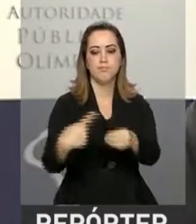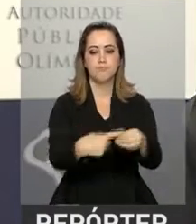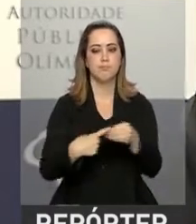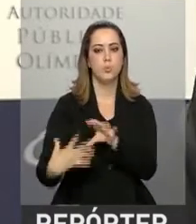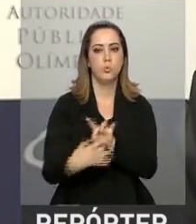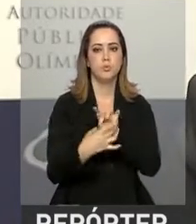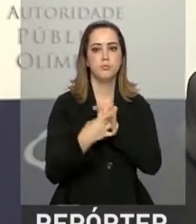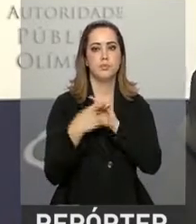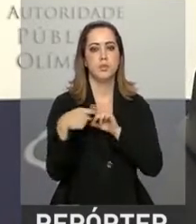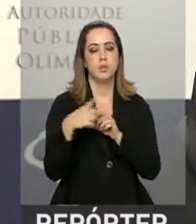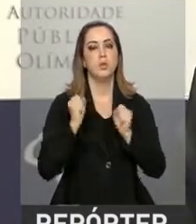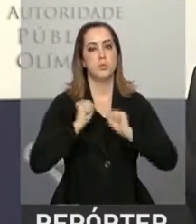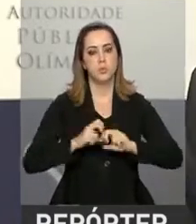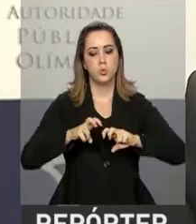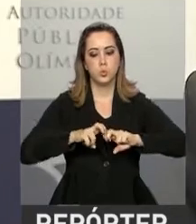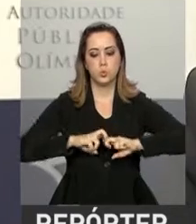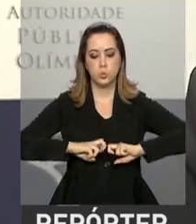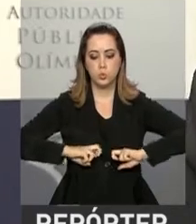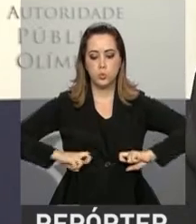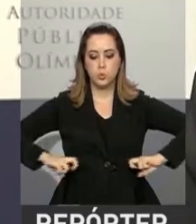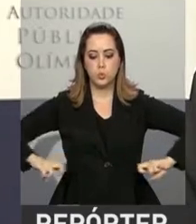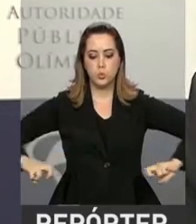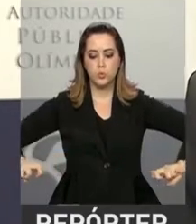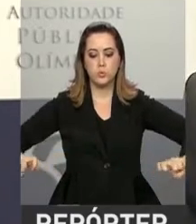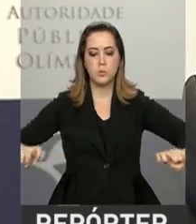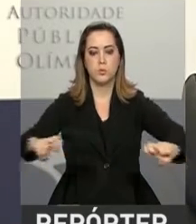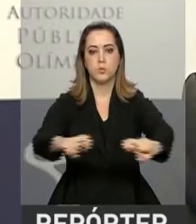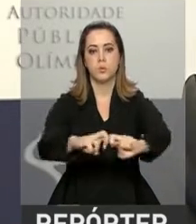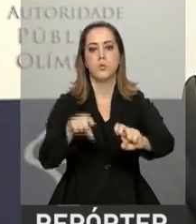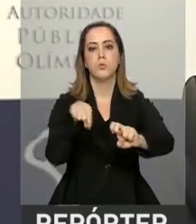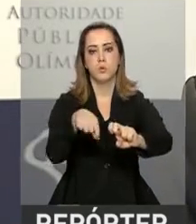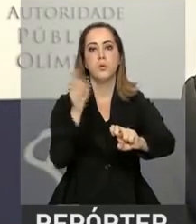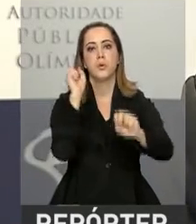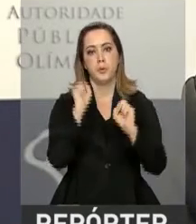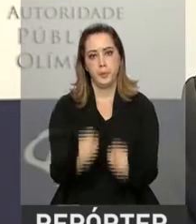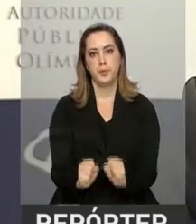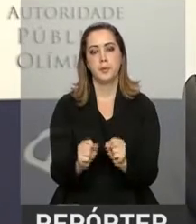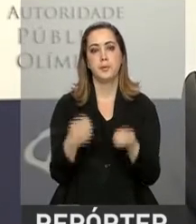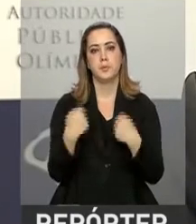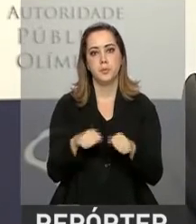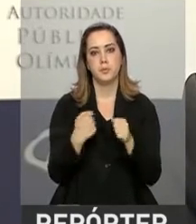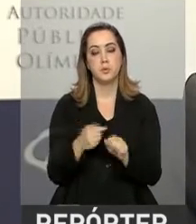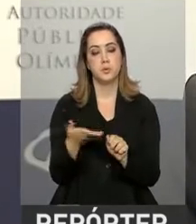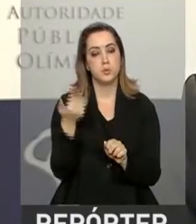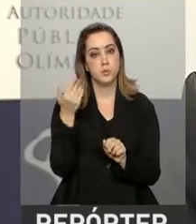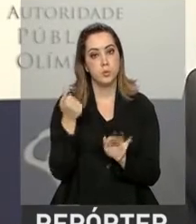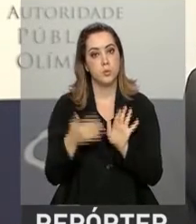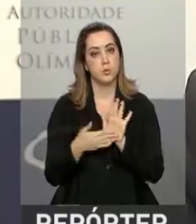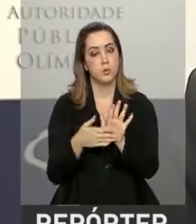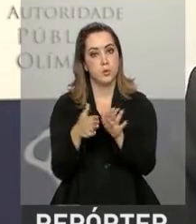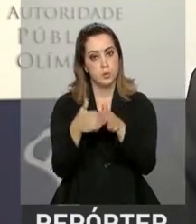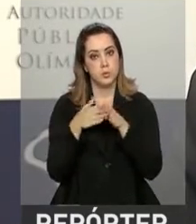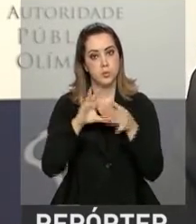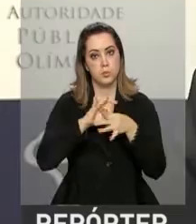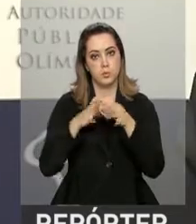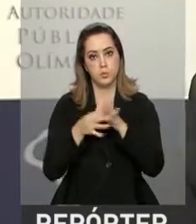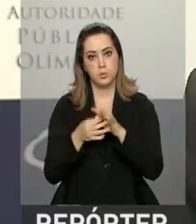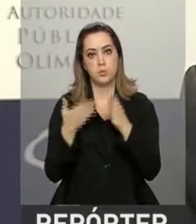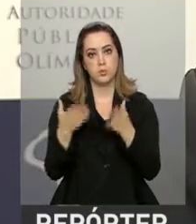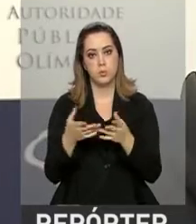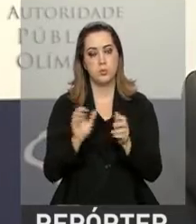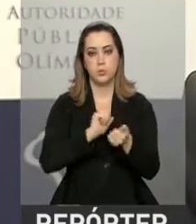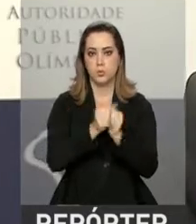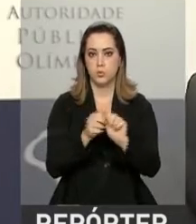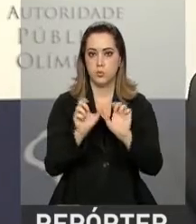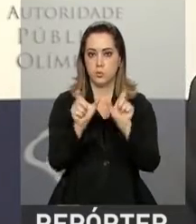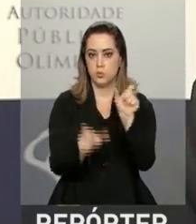permitindo que o anel de circulação, que era um dos elementos necessários no processo de candidatura, fosse uma realidade e permitisse aos atletas